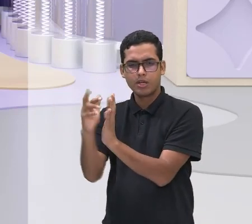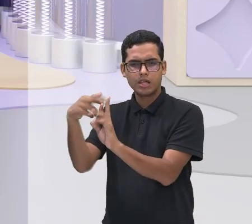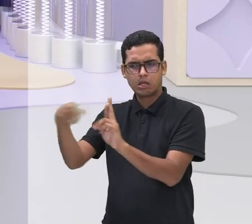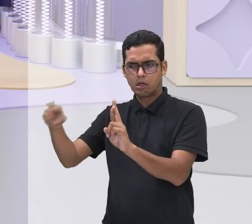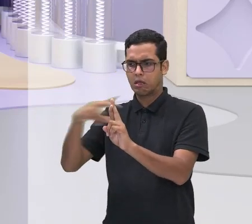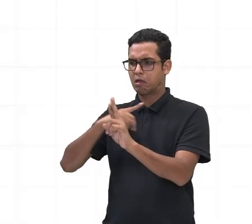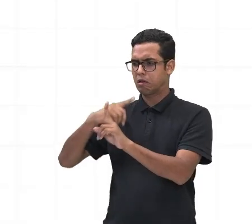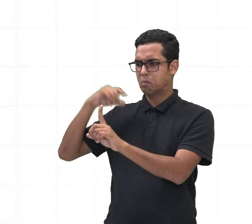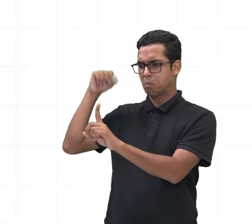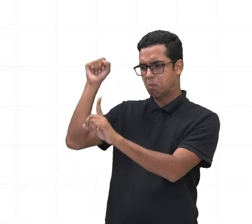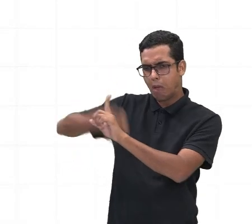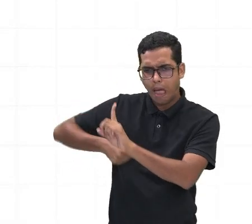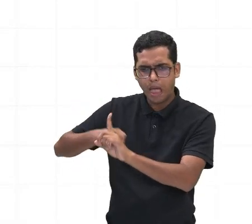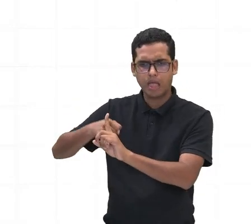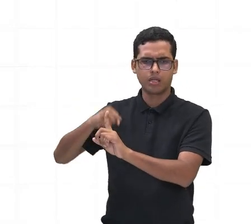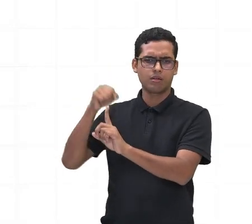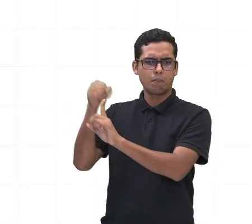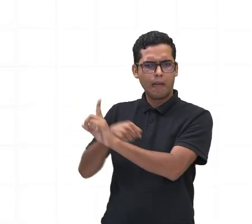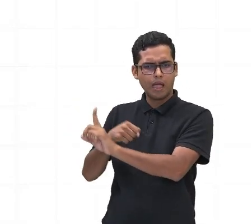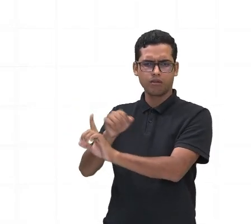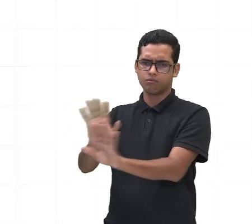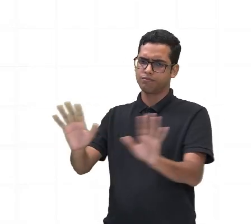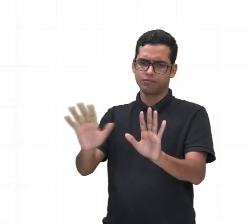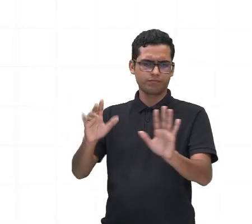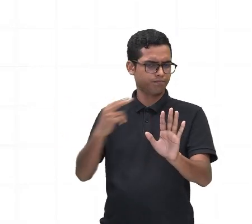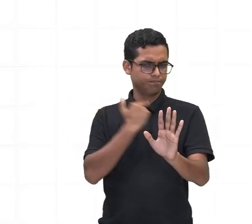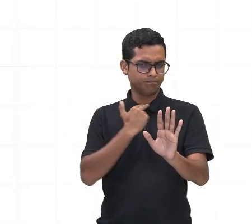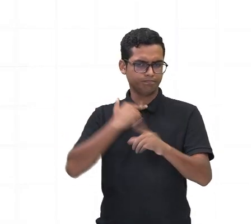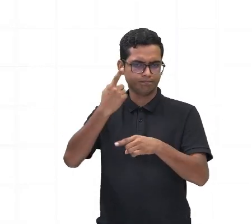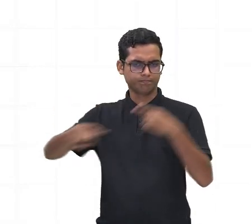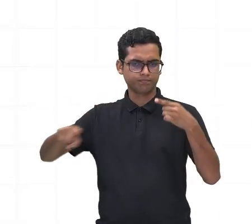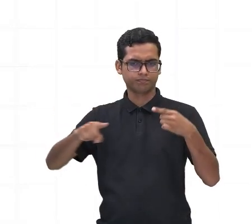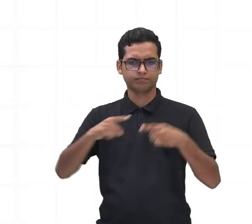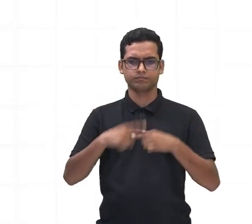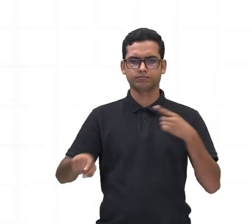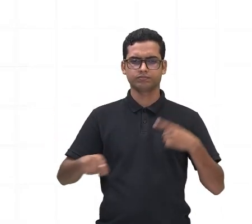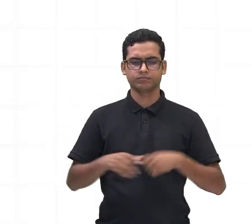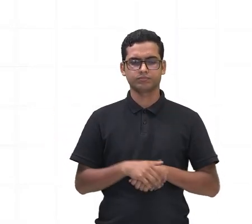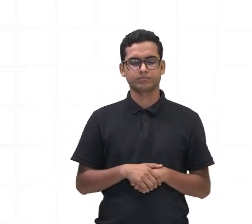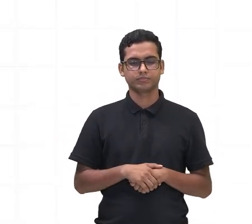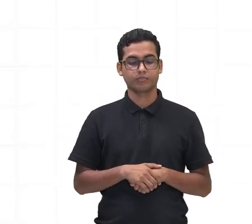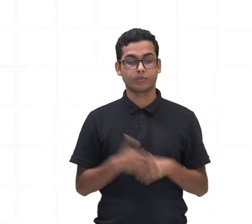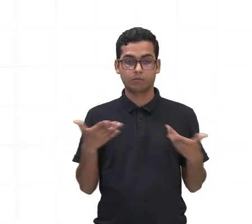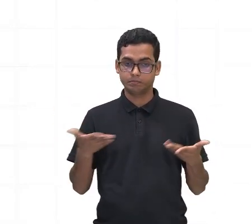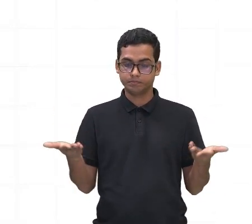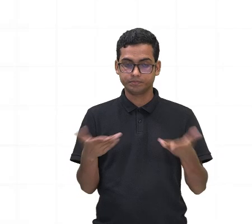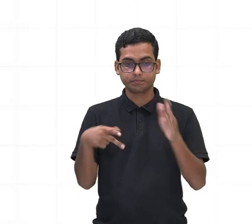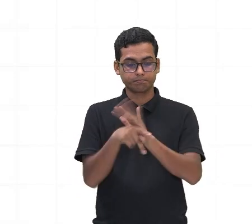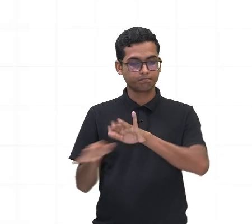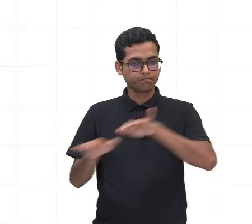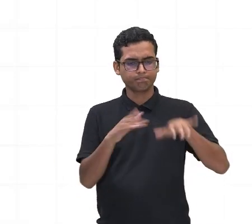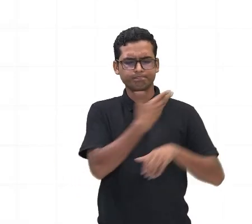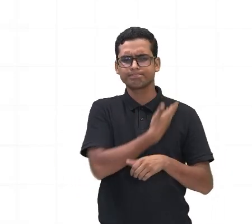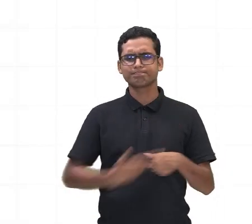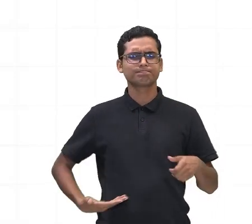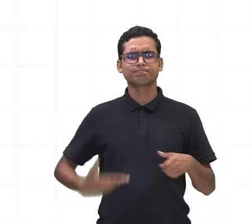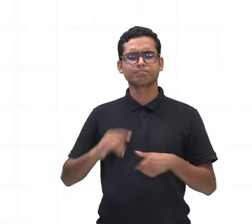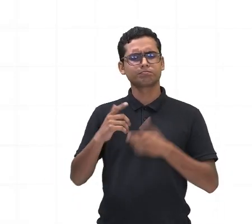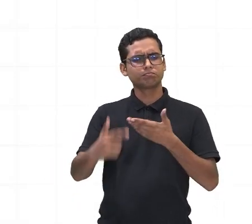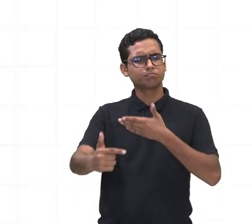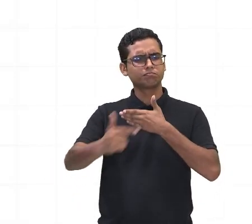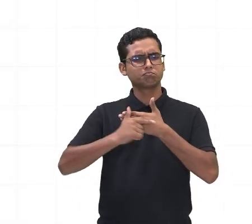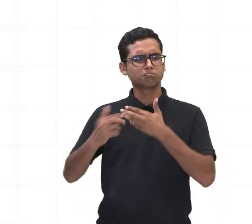Vamos continuar com o papel do Estado. Para resguardar os direitos de expressão e de liberdade religiosa